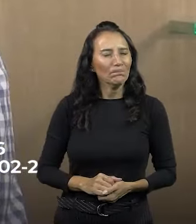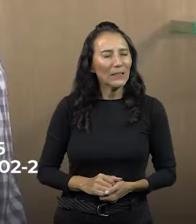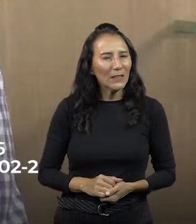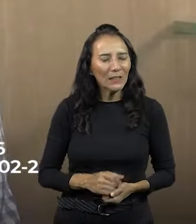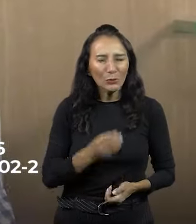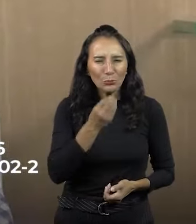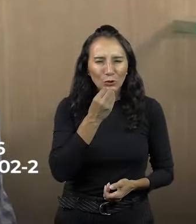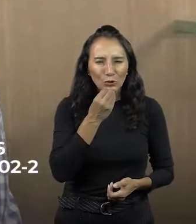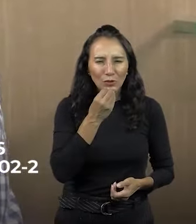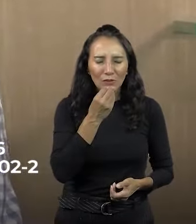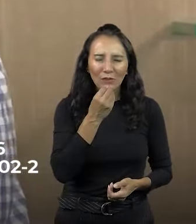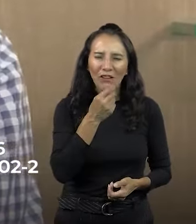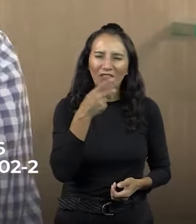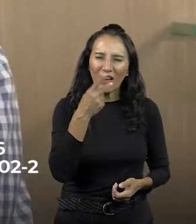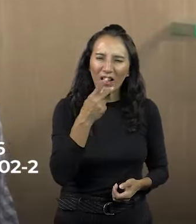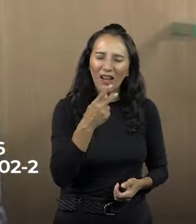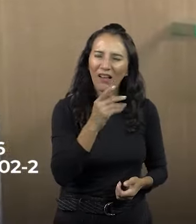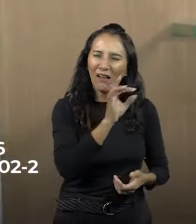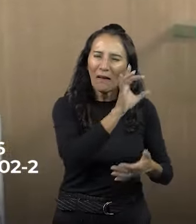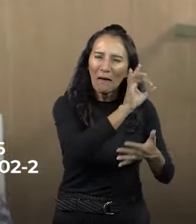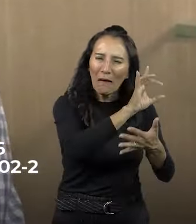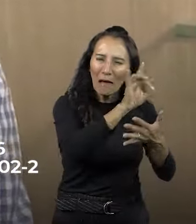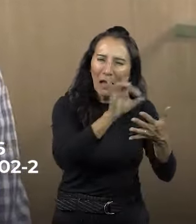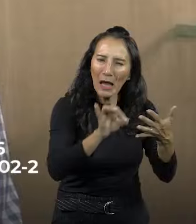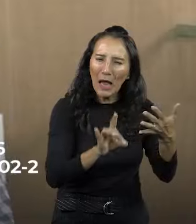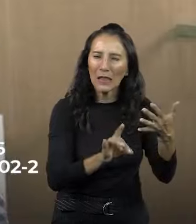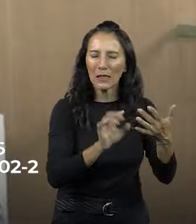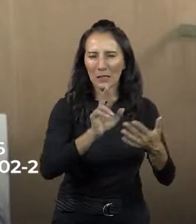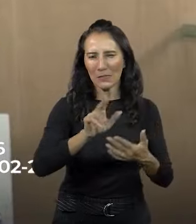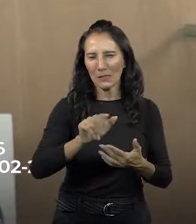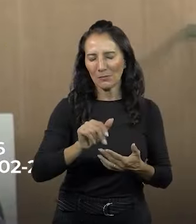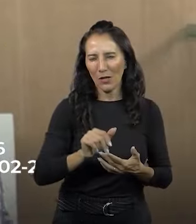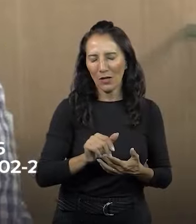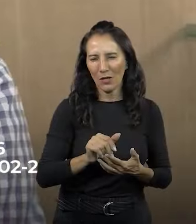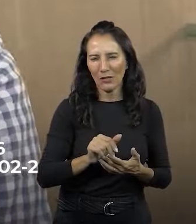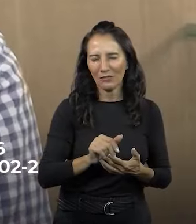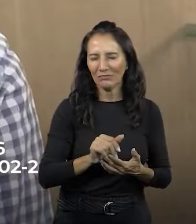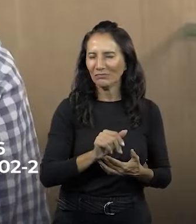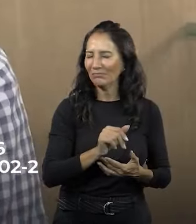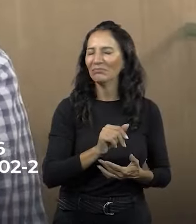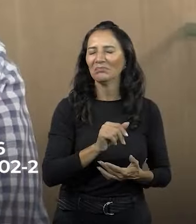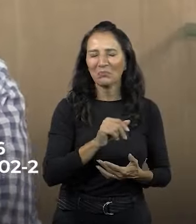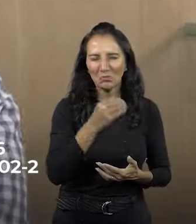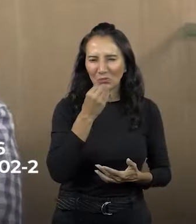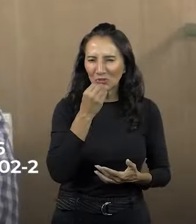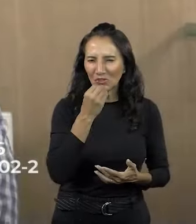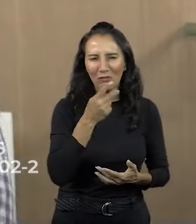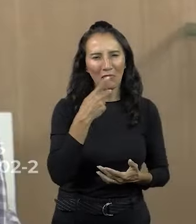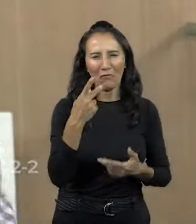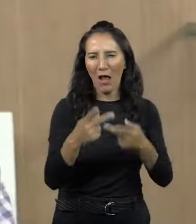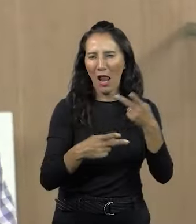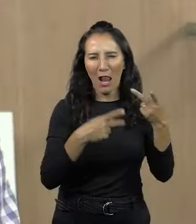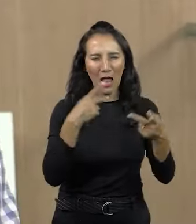de todos eles Toninho Tarcísio Adilson Sinclair Fátima